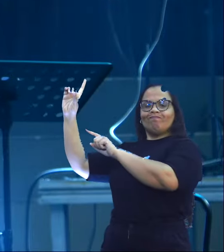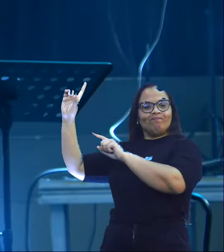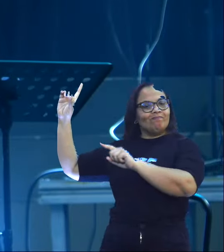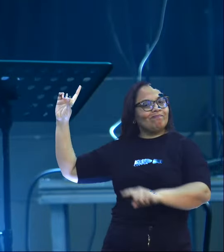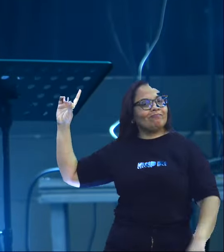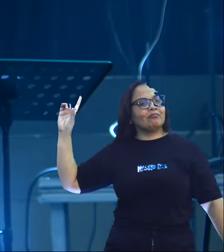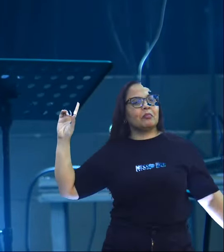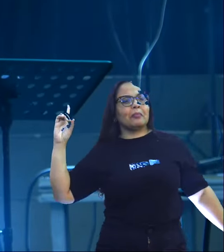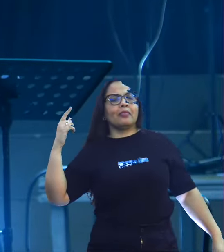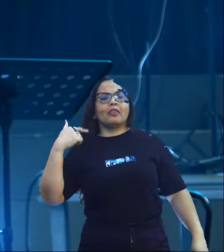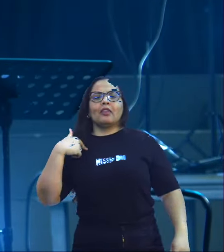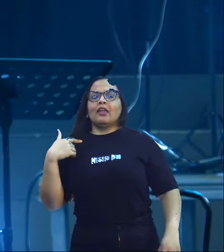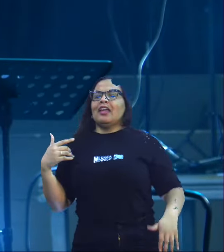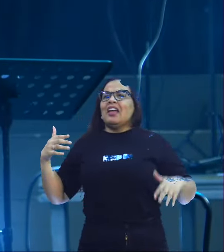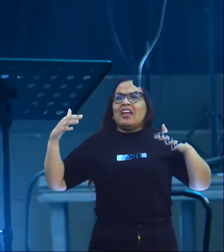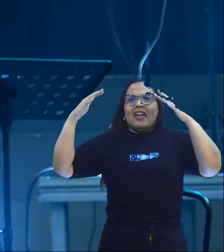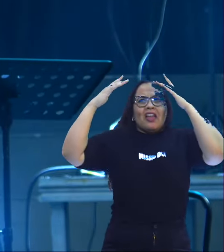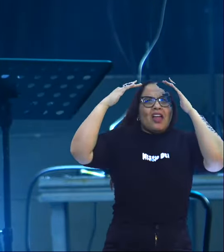Tanto busquei,